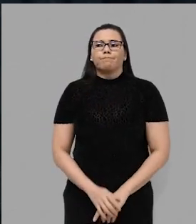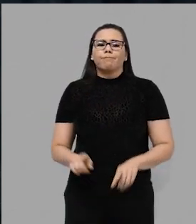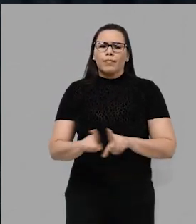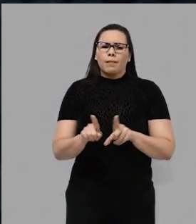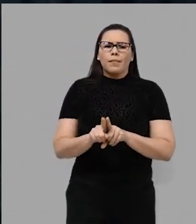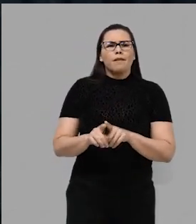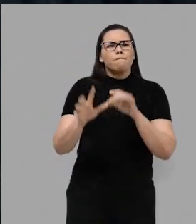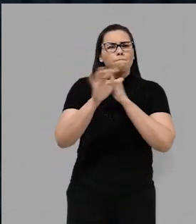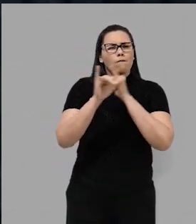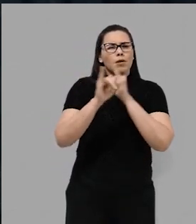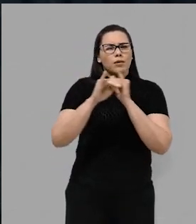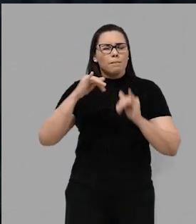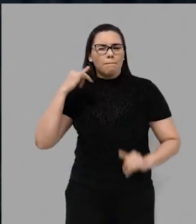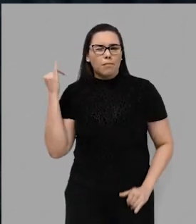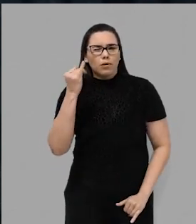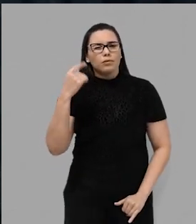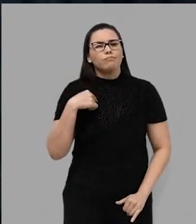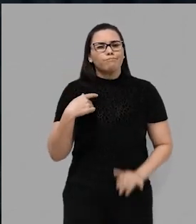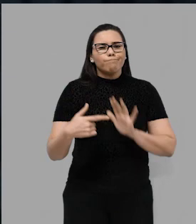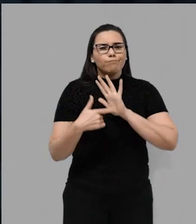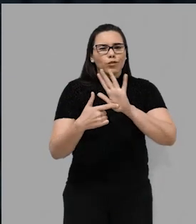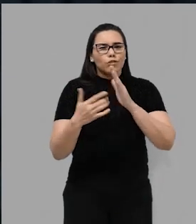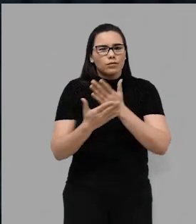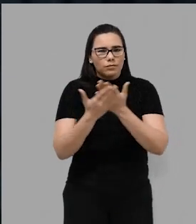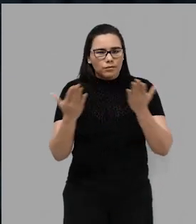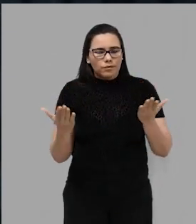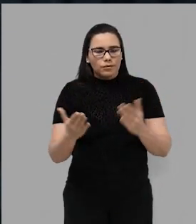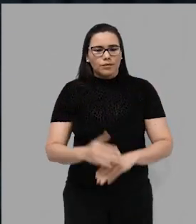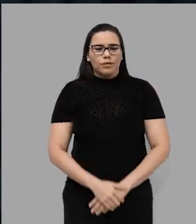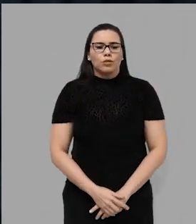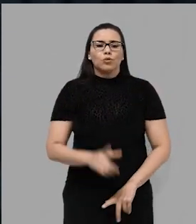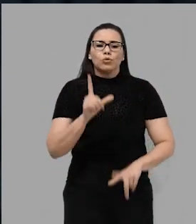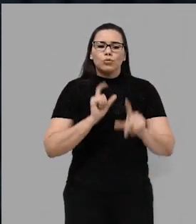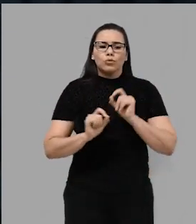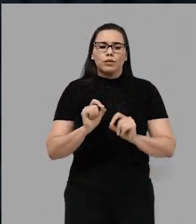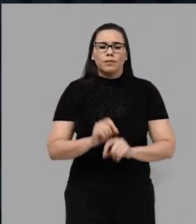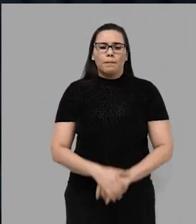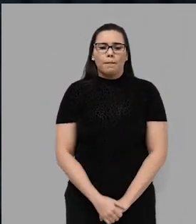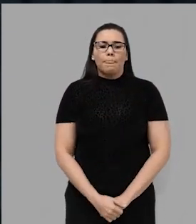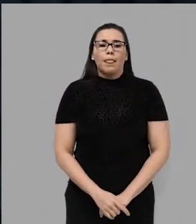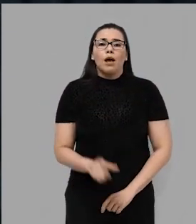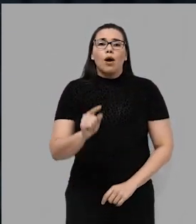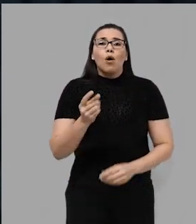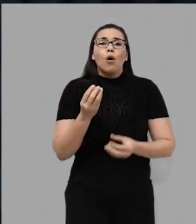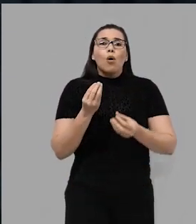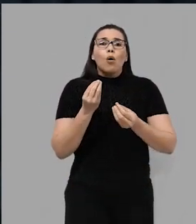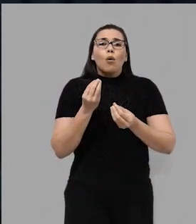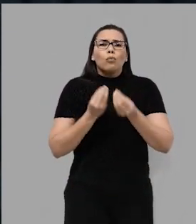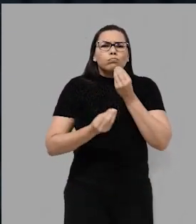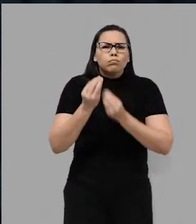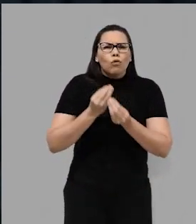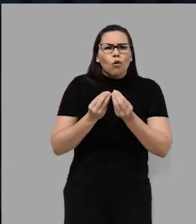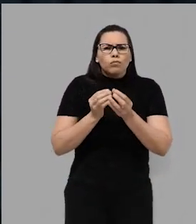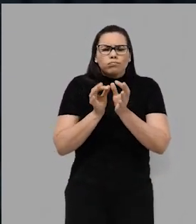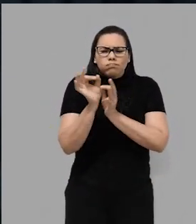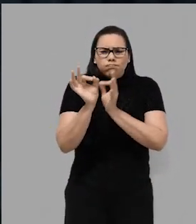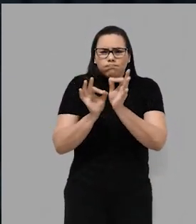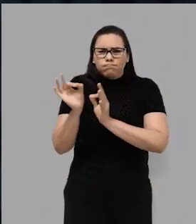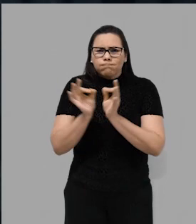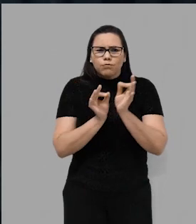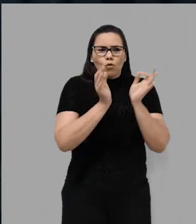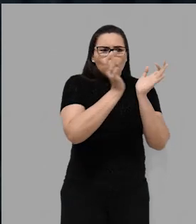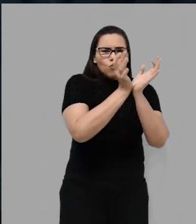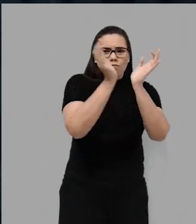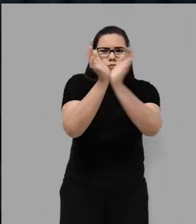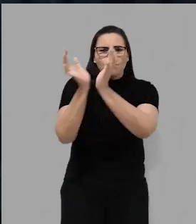aqui mencionando para vocês, né, pessoal, são as formas de se agrupar os seres vivos